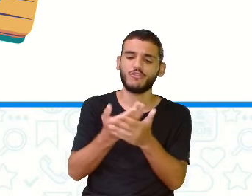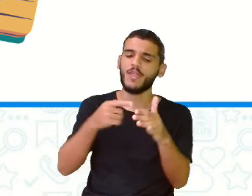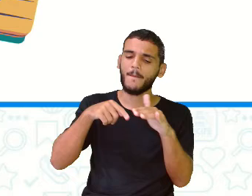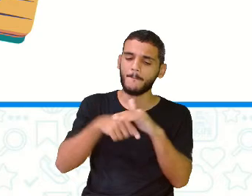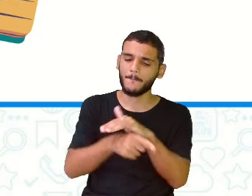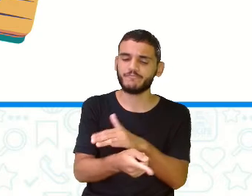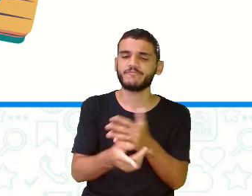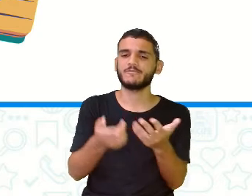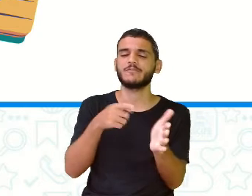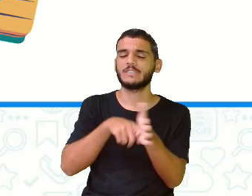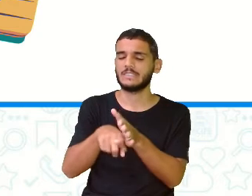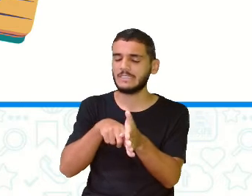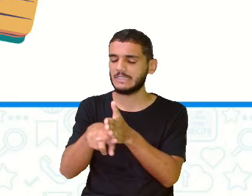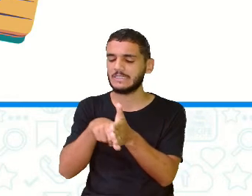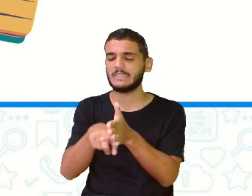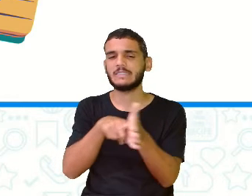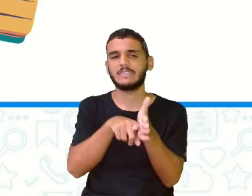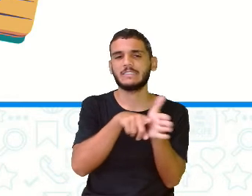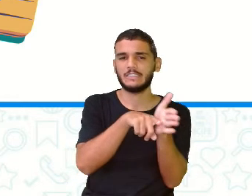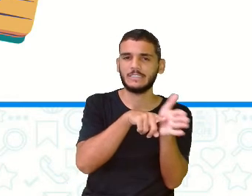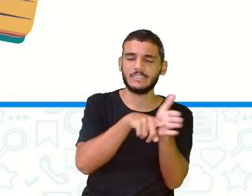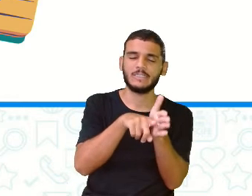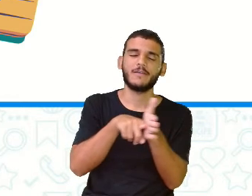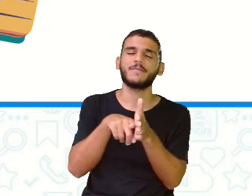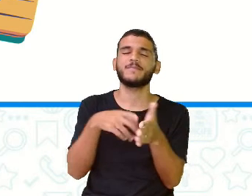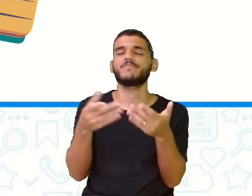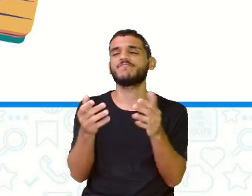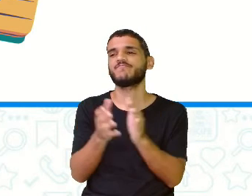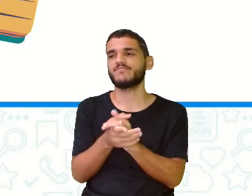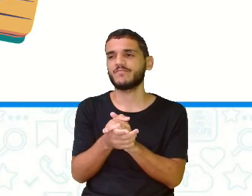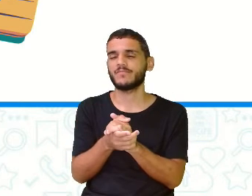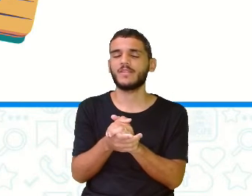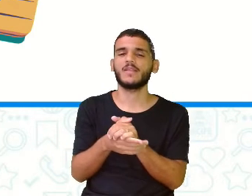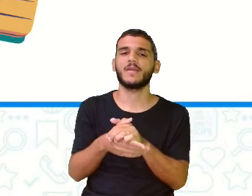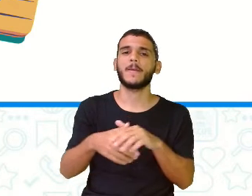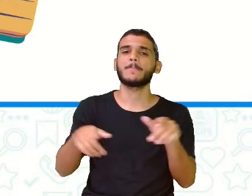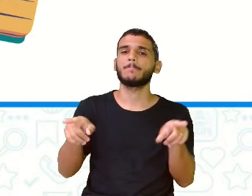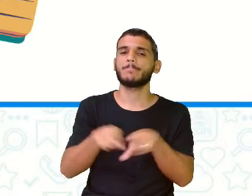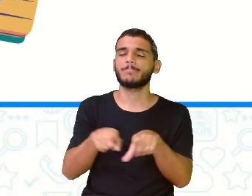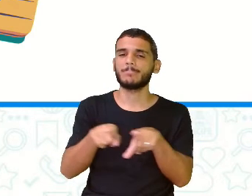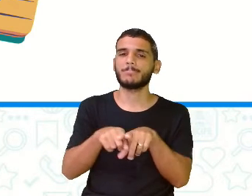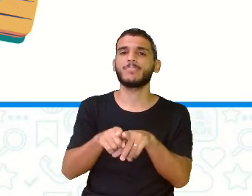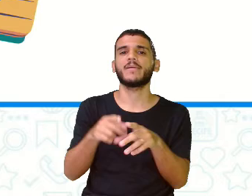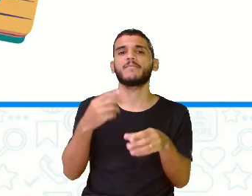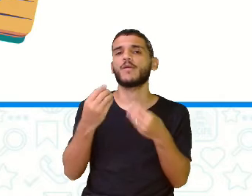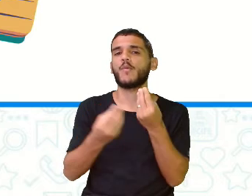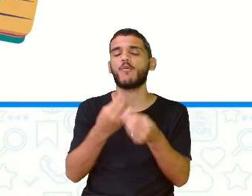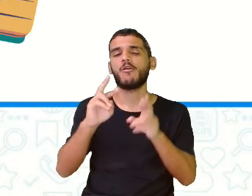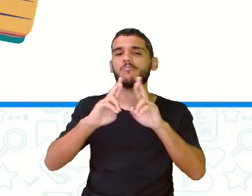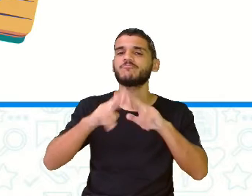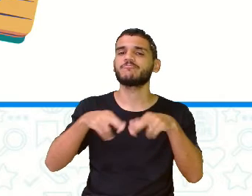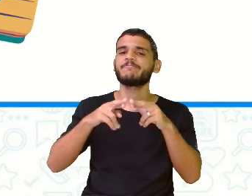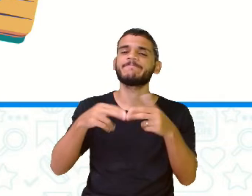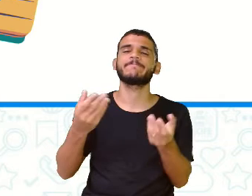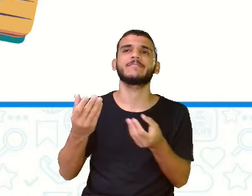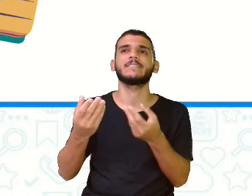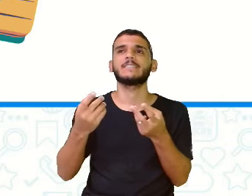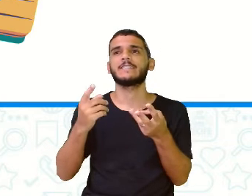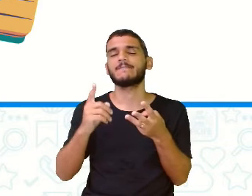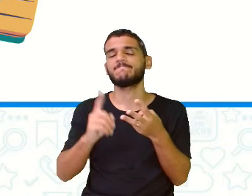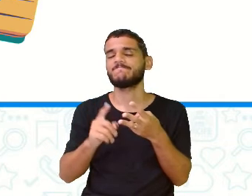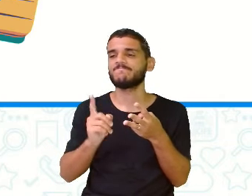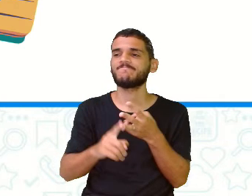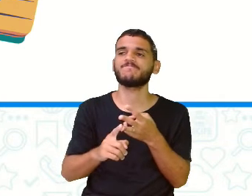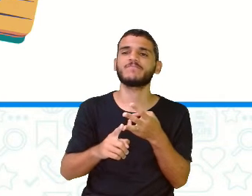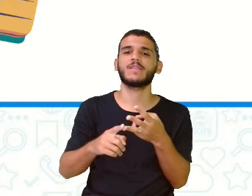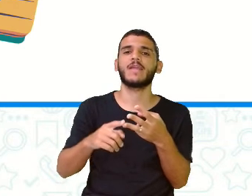esta reportagem, ela pesquisou sobre o lixo, ela pesquisou sobre reutilização,